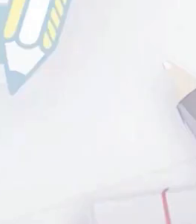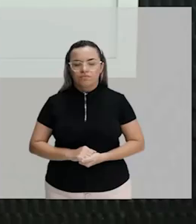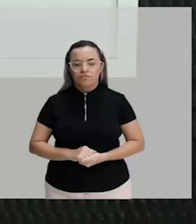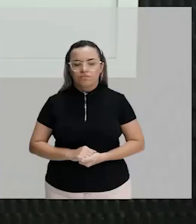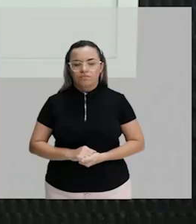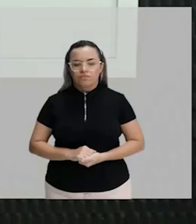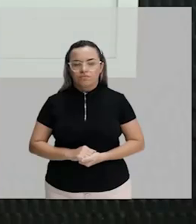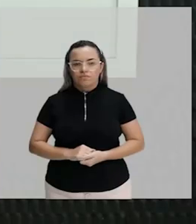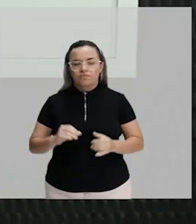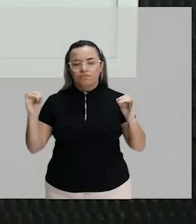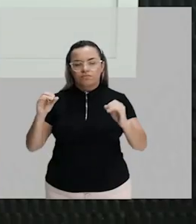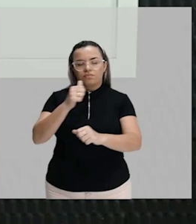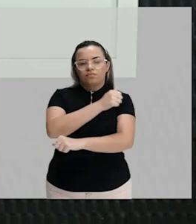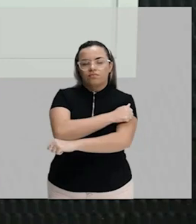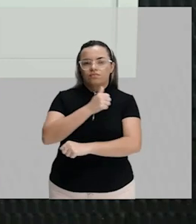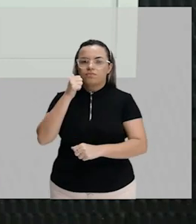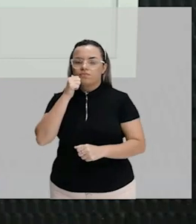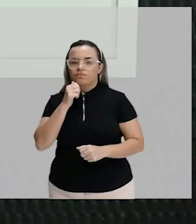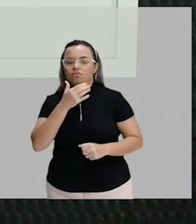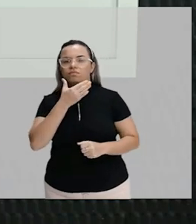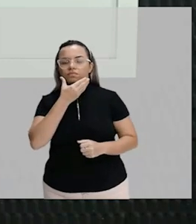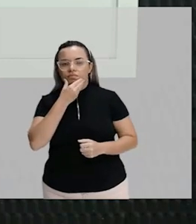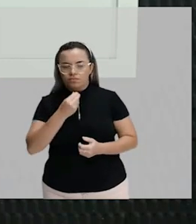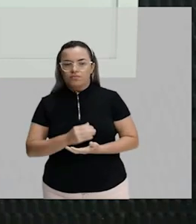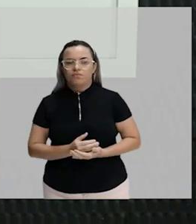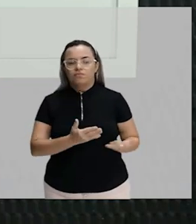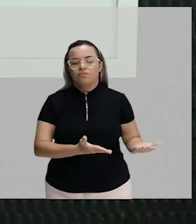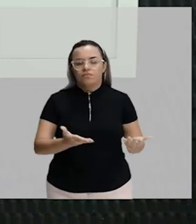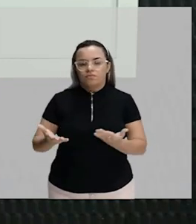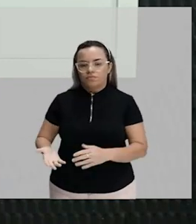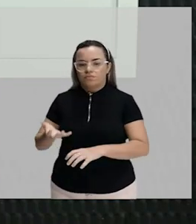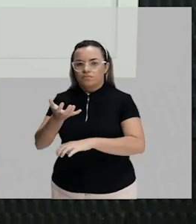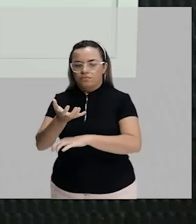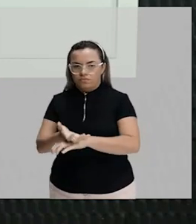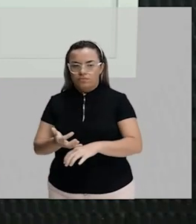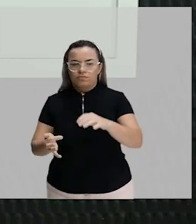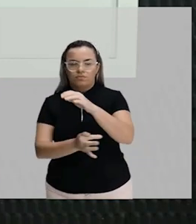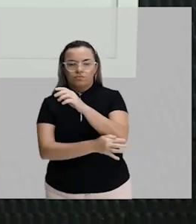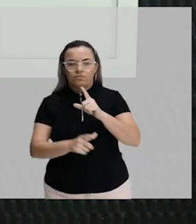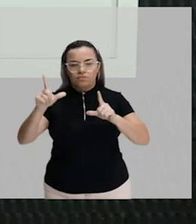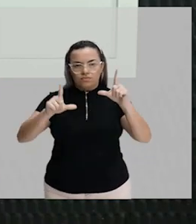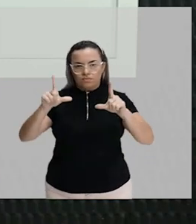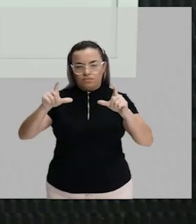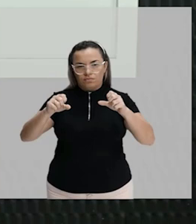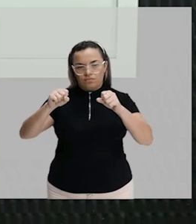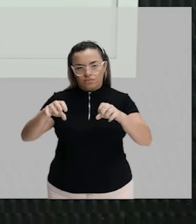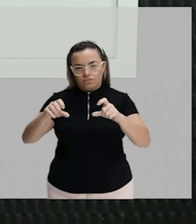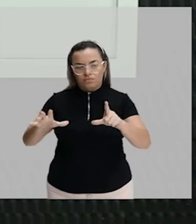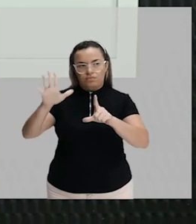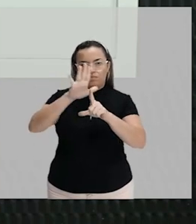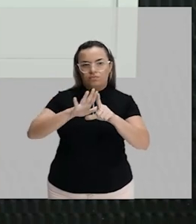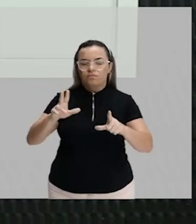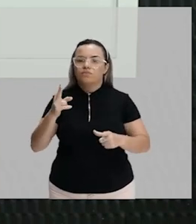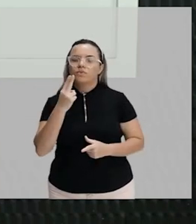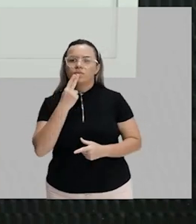tchau Olá aluna Olá aluno bem-vindo a mais uma aula aqui na TV educação e também na plataforma Gonçalves Dias